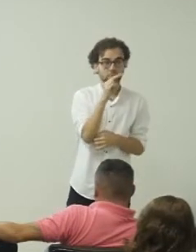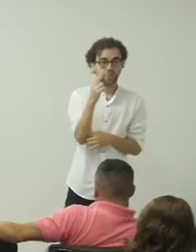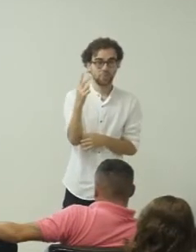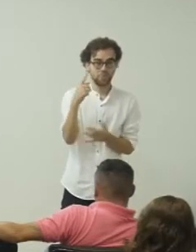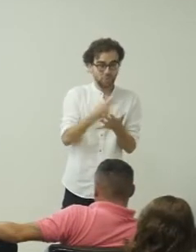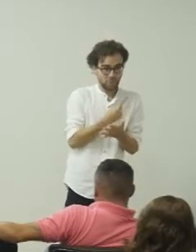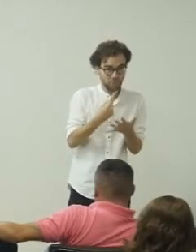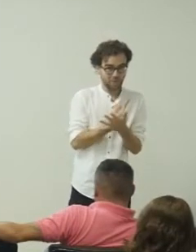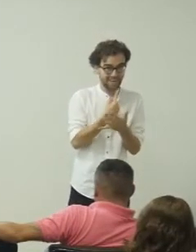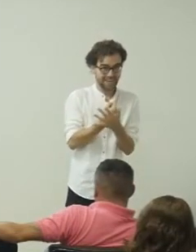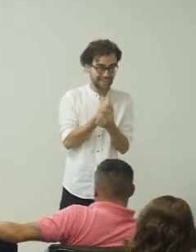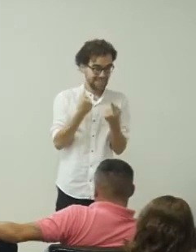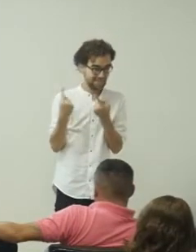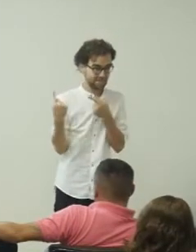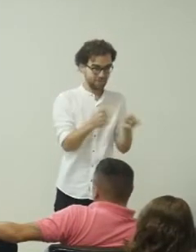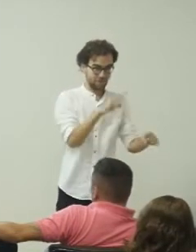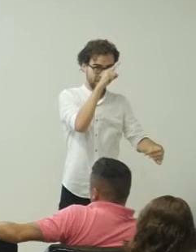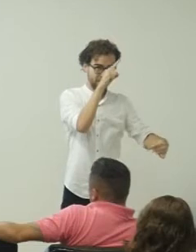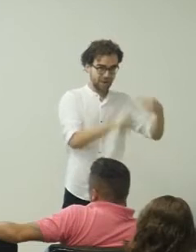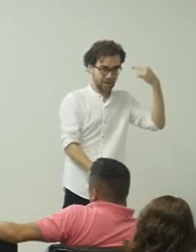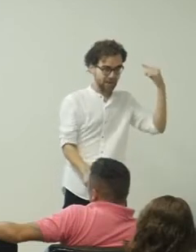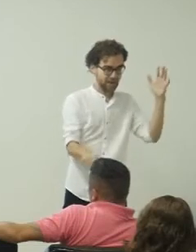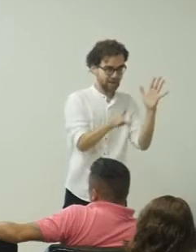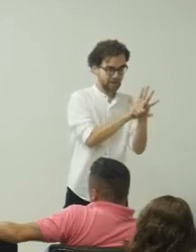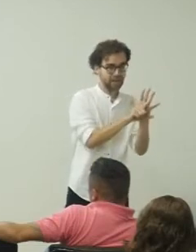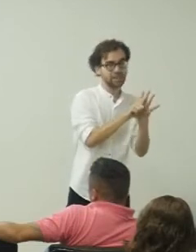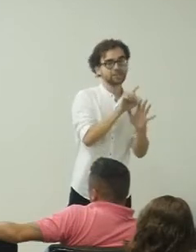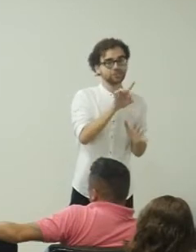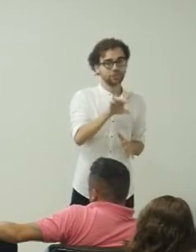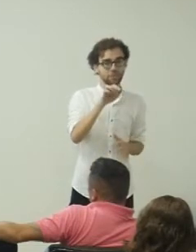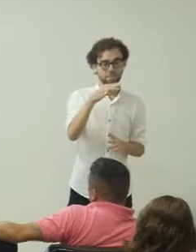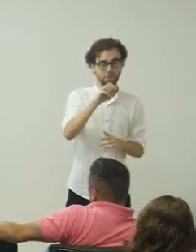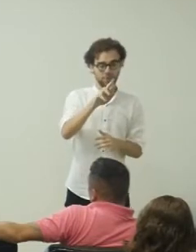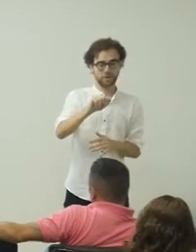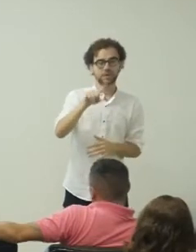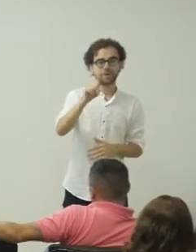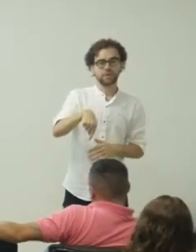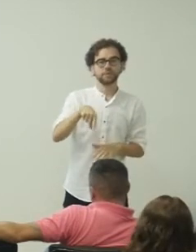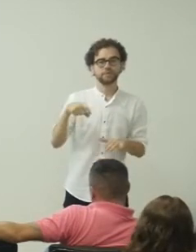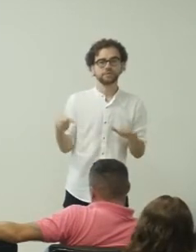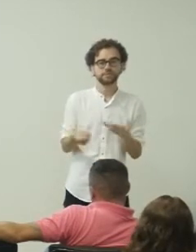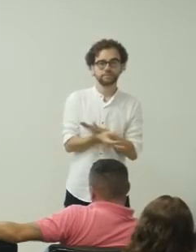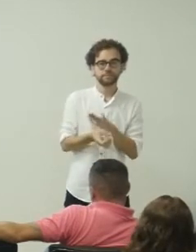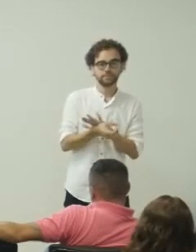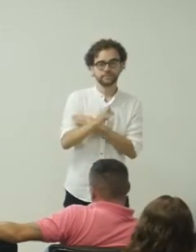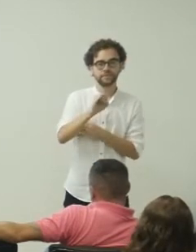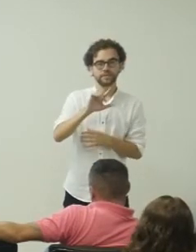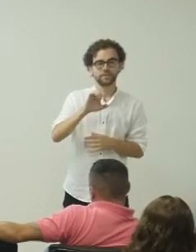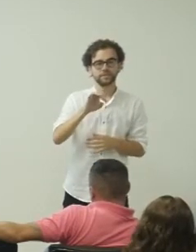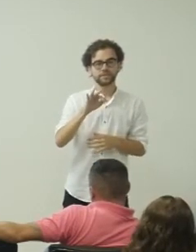violar direito, causar dano a outrem, ainda que exclusivamente moral, comete ato ilícito.